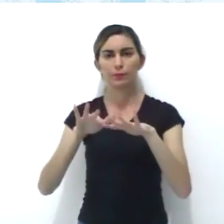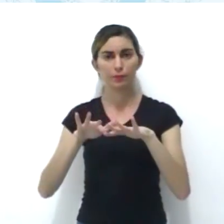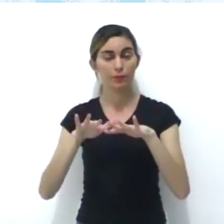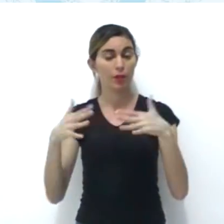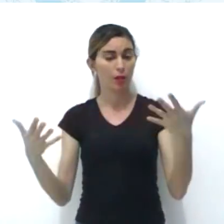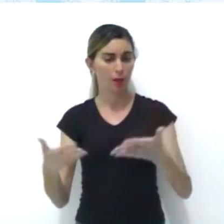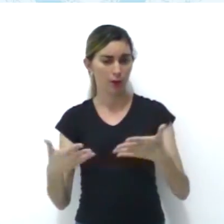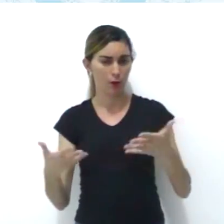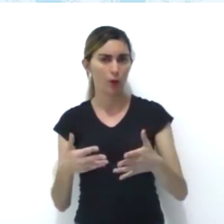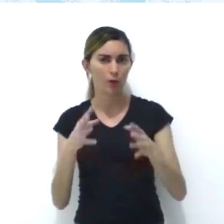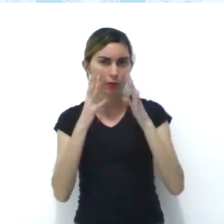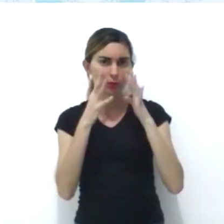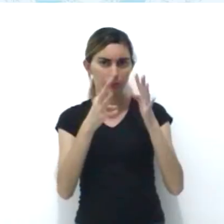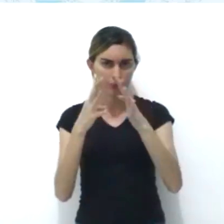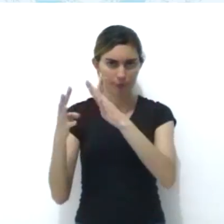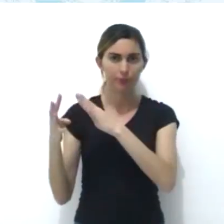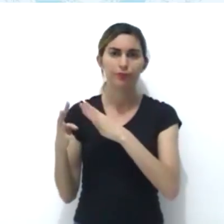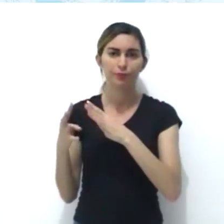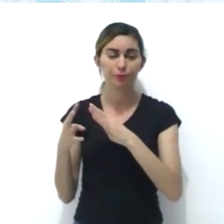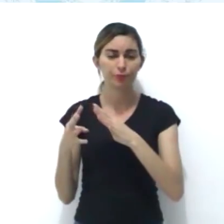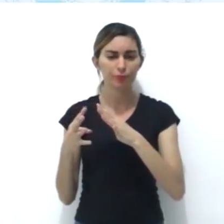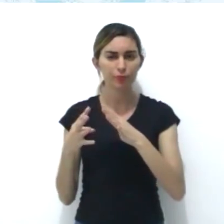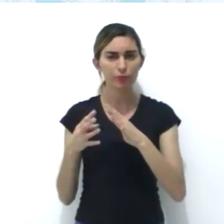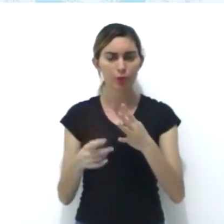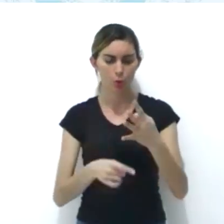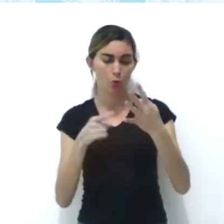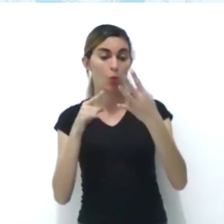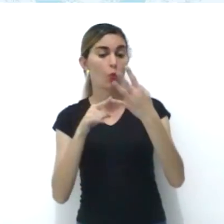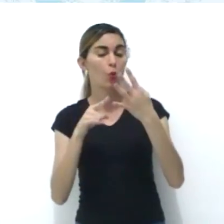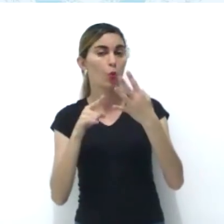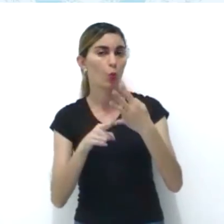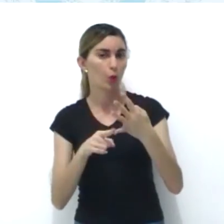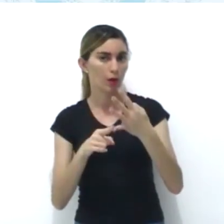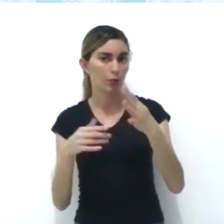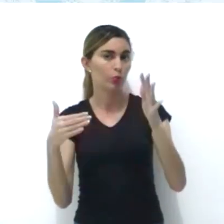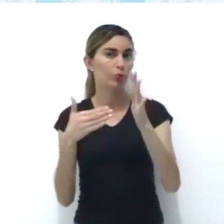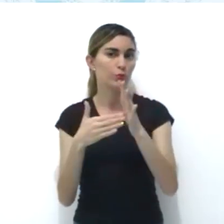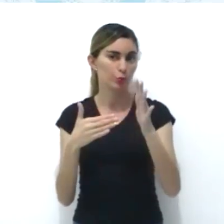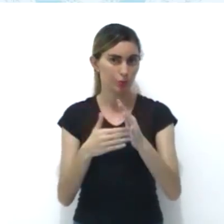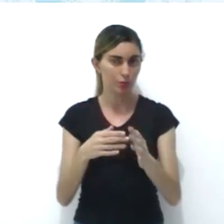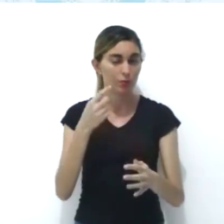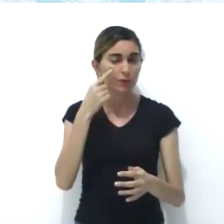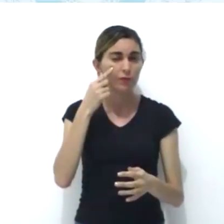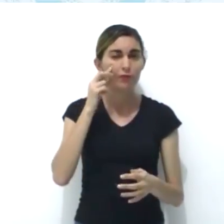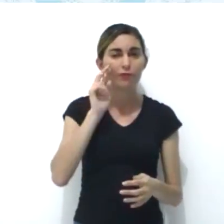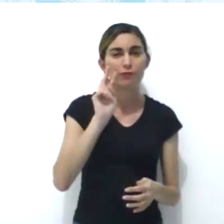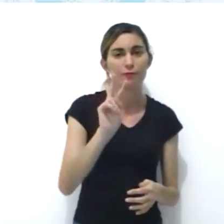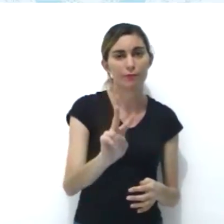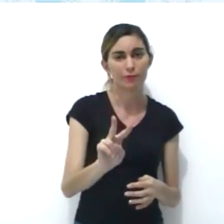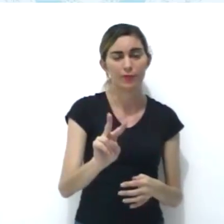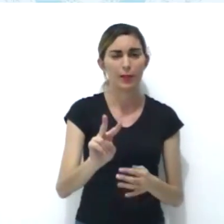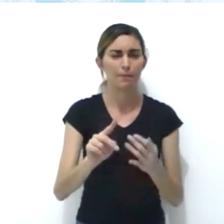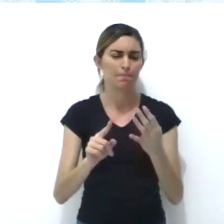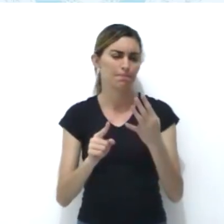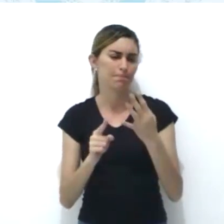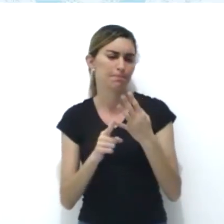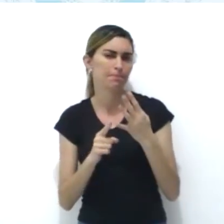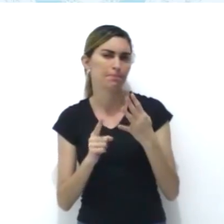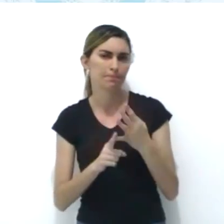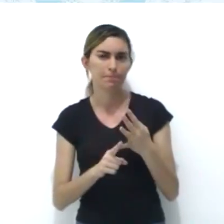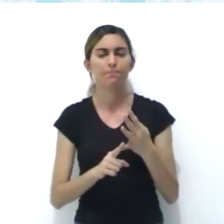redor. Agora fiquem atentos a esse quarto e último depoimento, que ele é extremamente